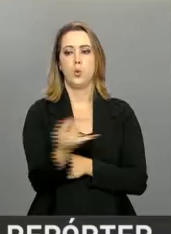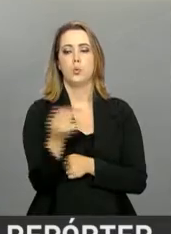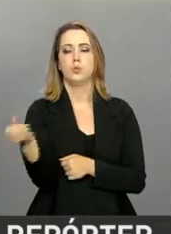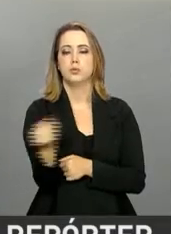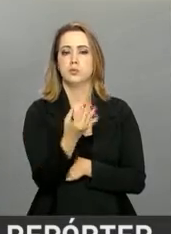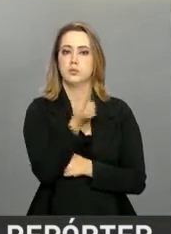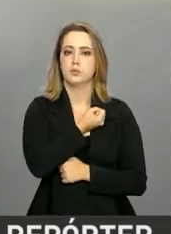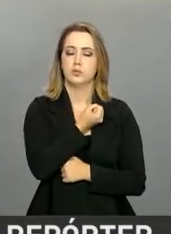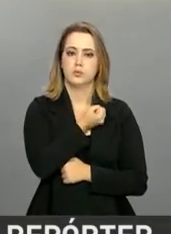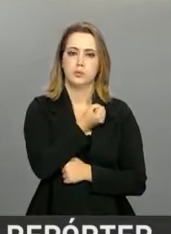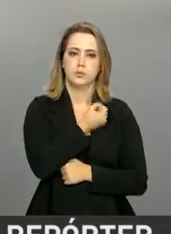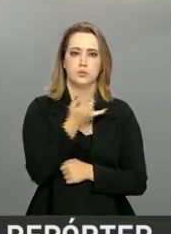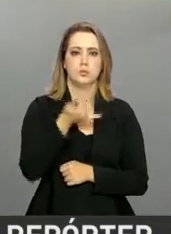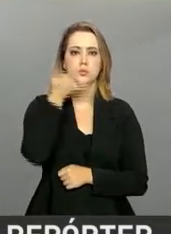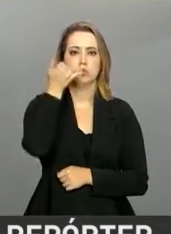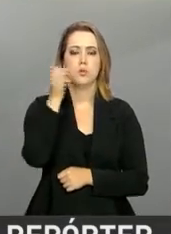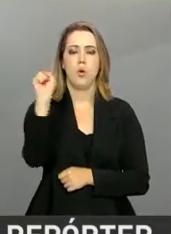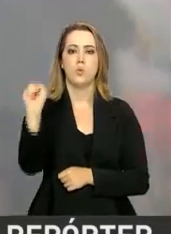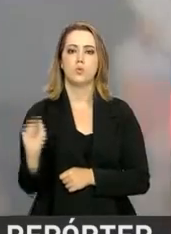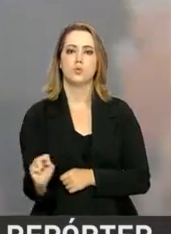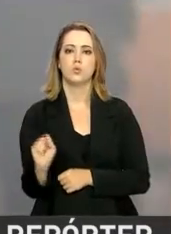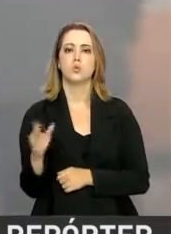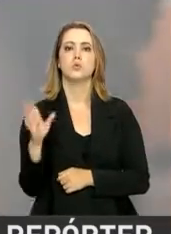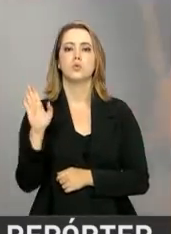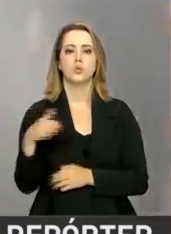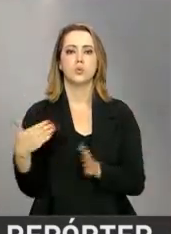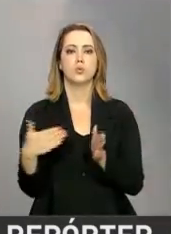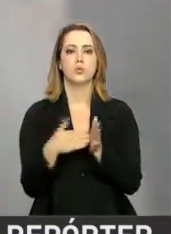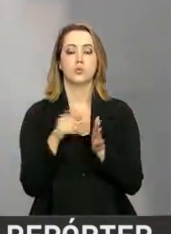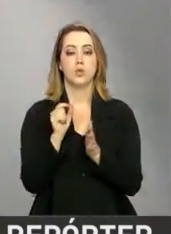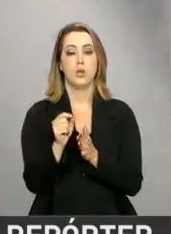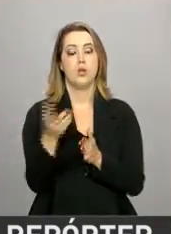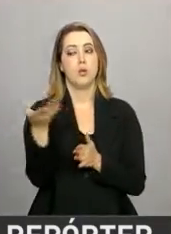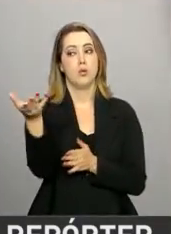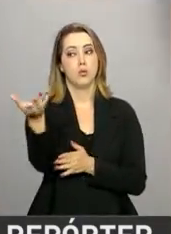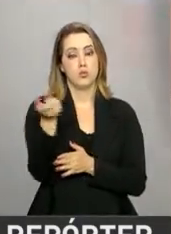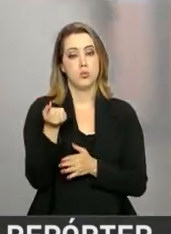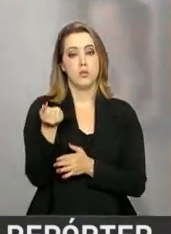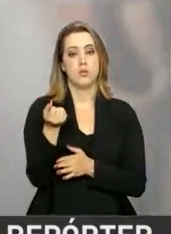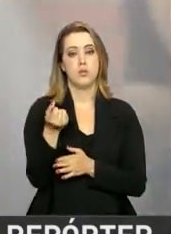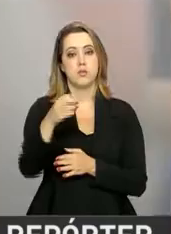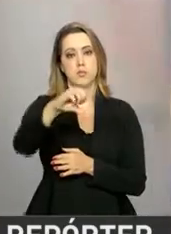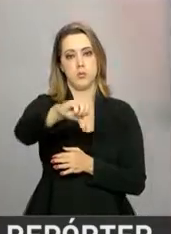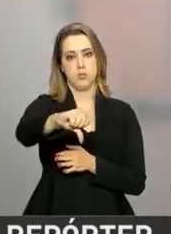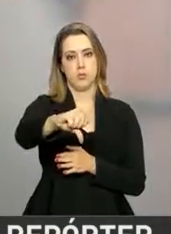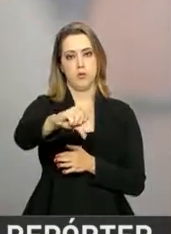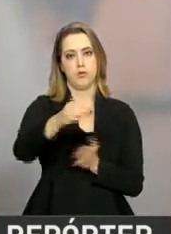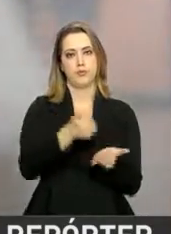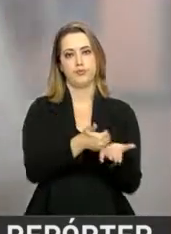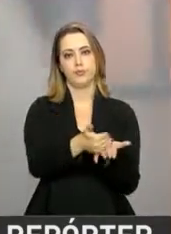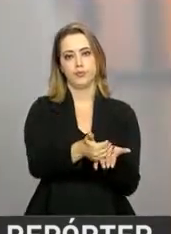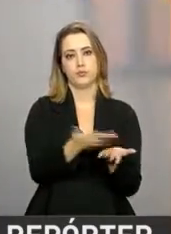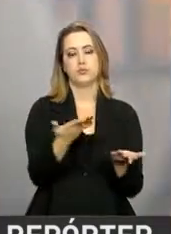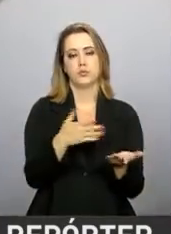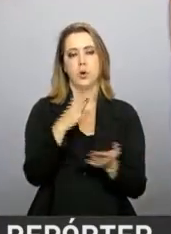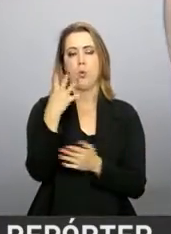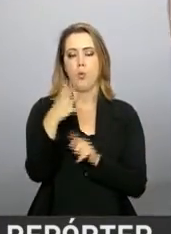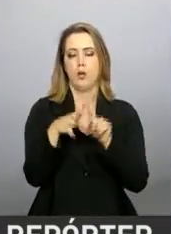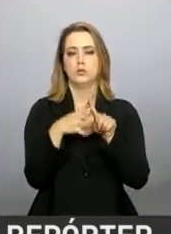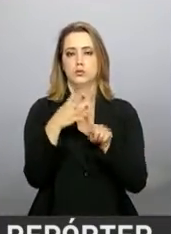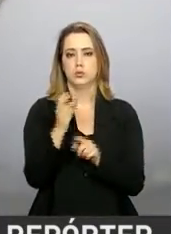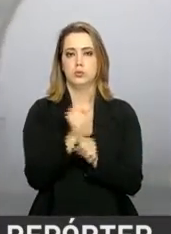celular a região sul é a última receber o número a quatro anos a agência nacional de telecomunicações e iniciou a implantação